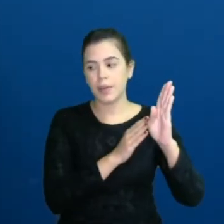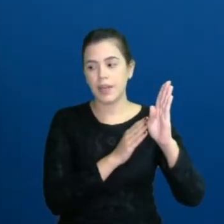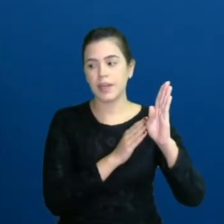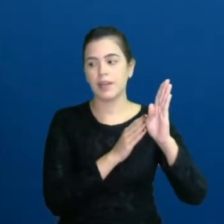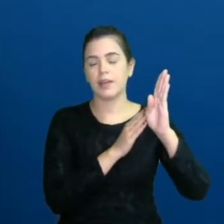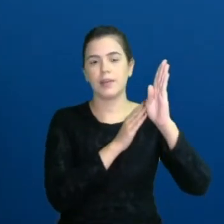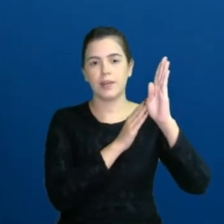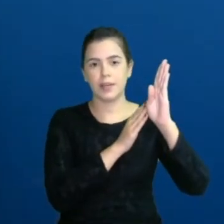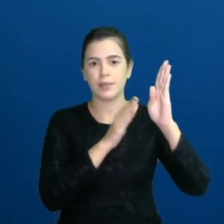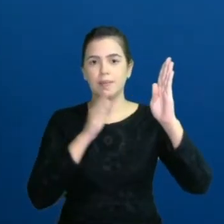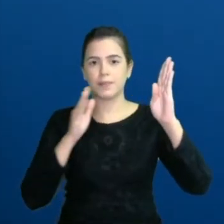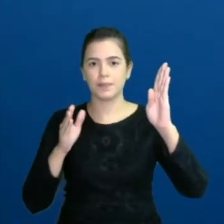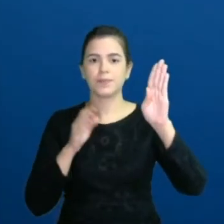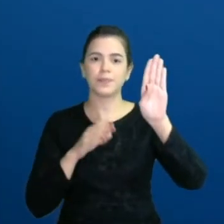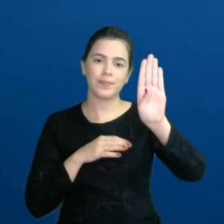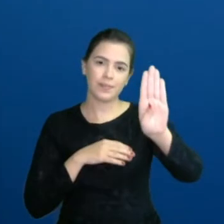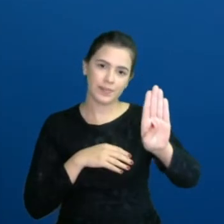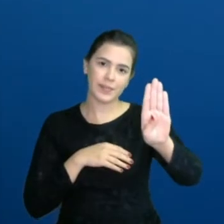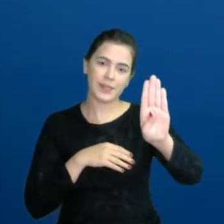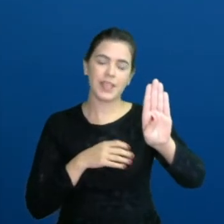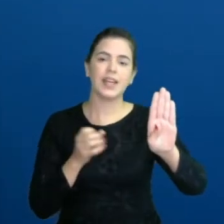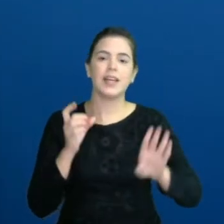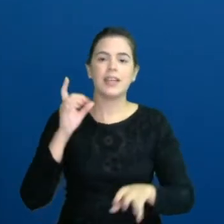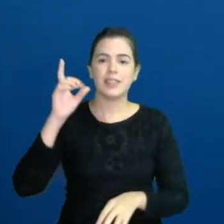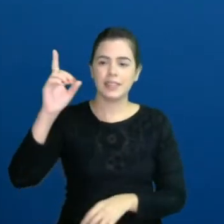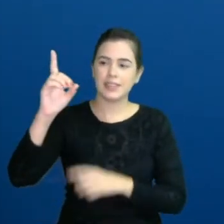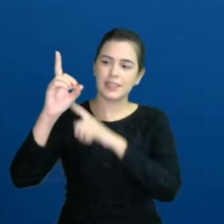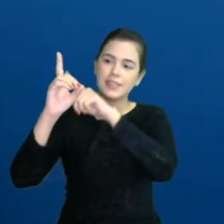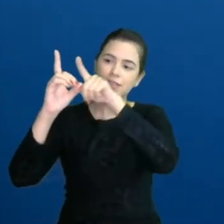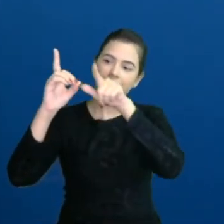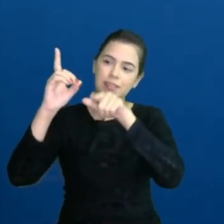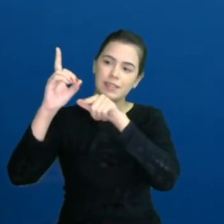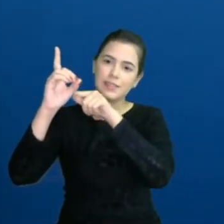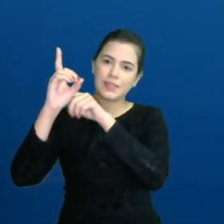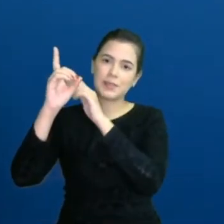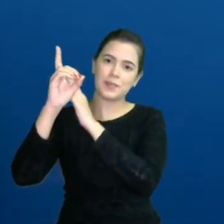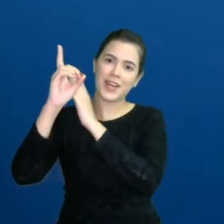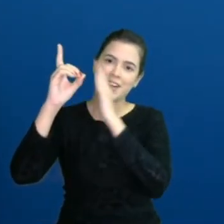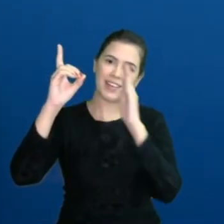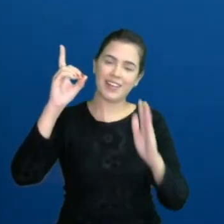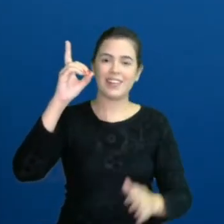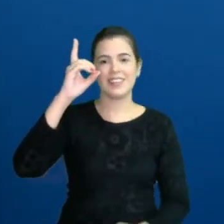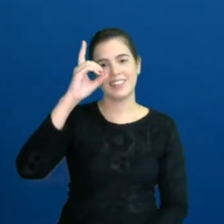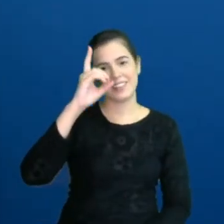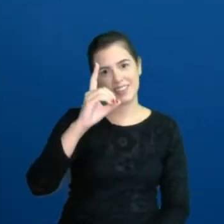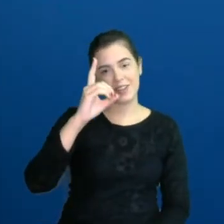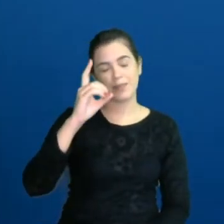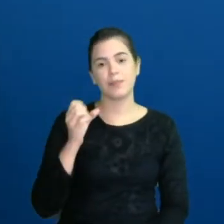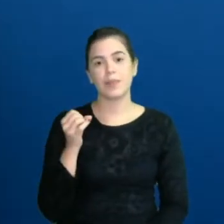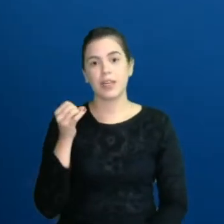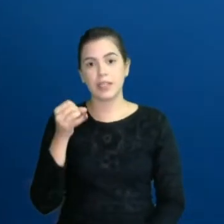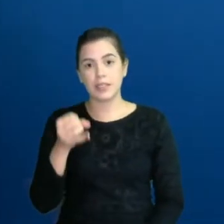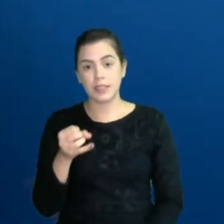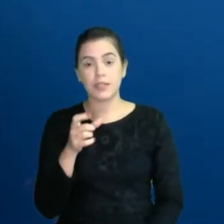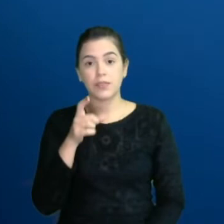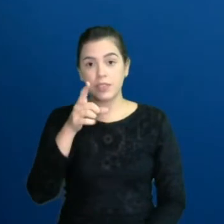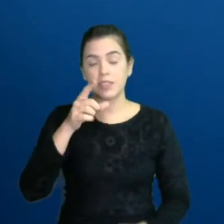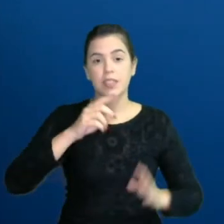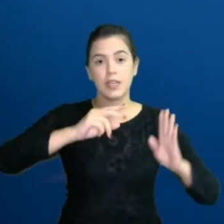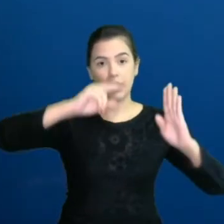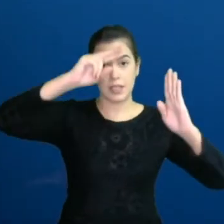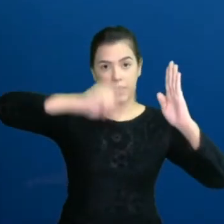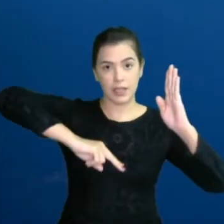cá, letra B. Se a barriguinha estiver para lá, letra D. Ou seja, se a barriguinha está na posição que você